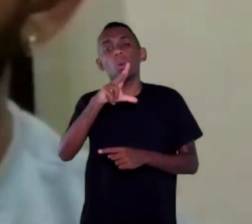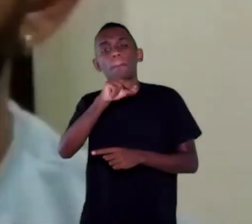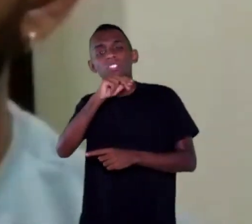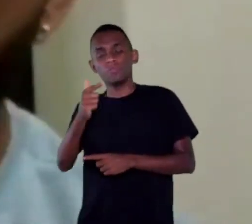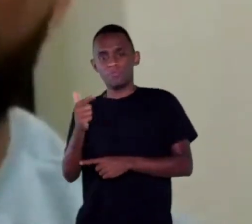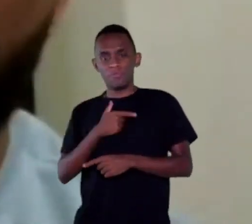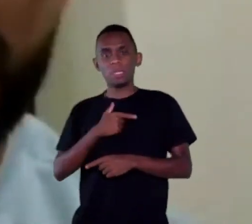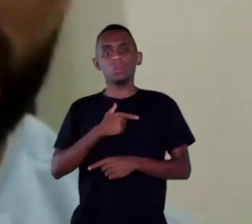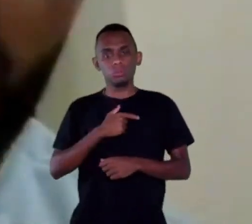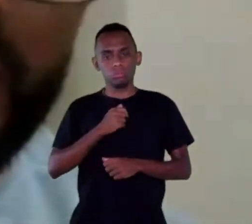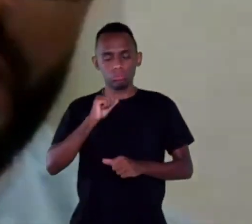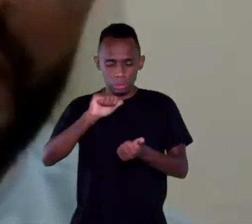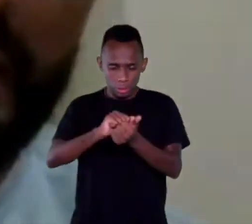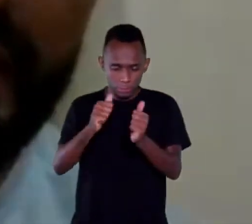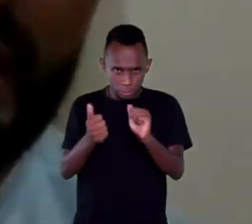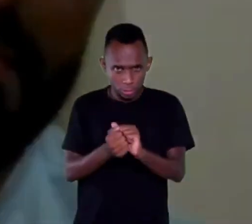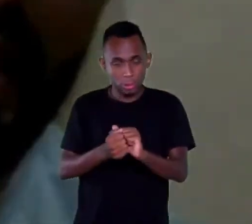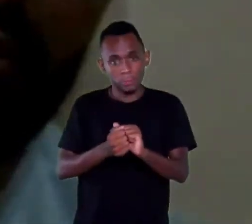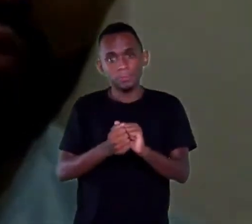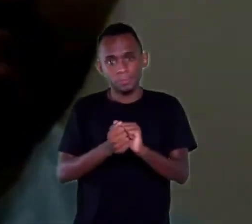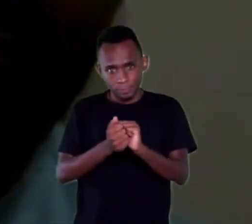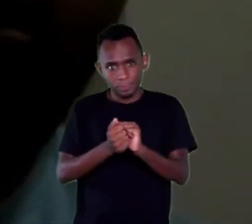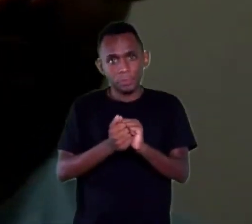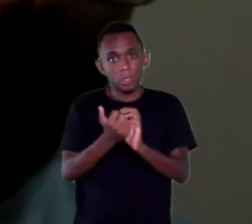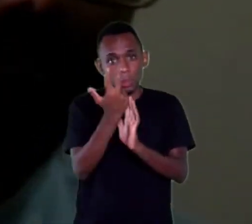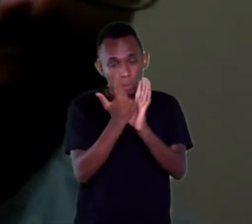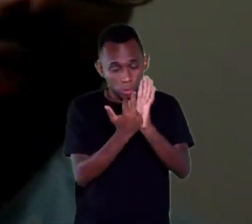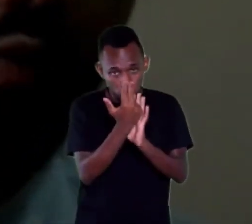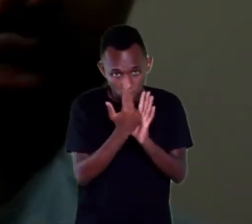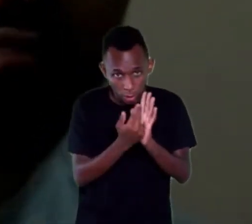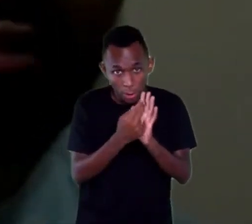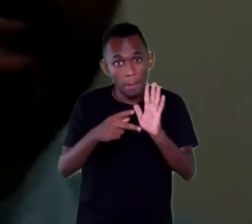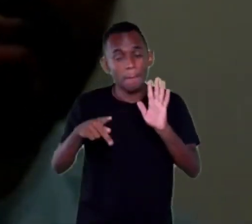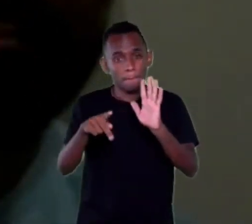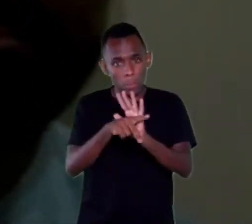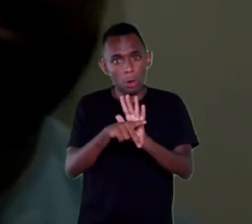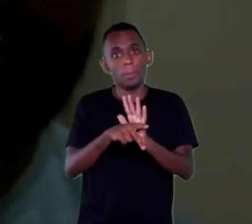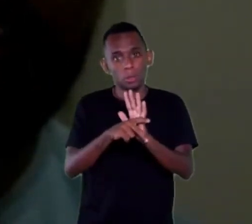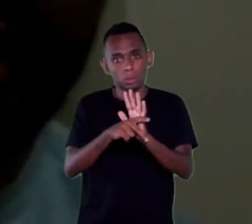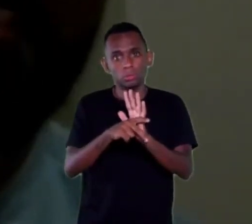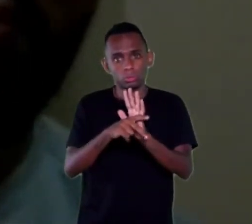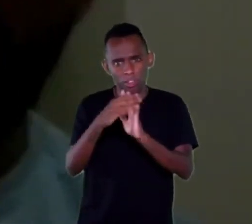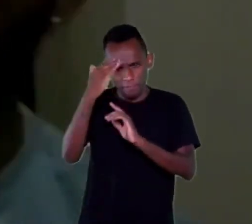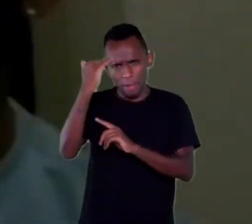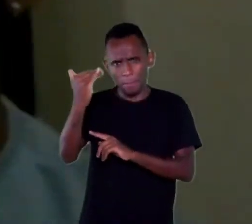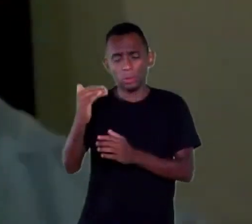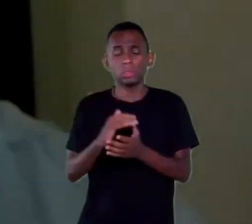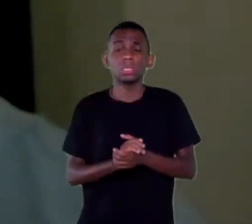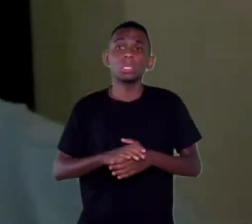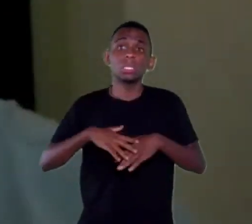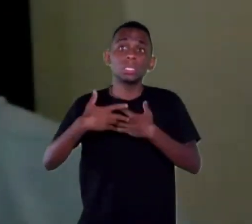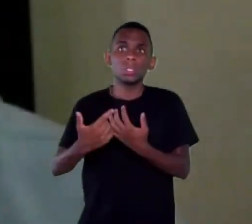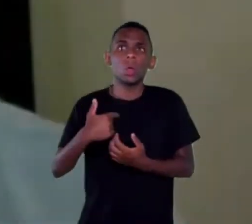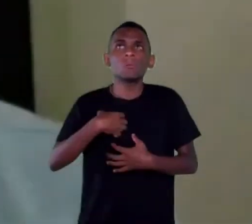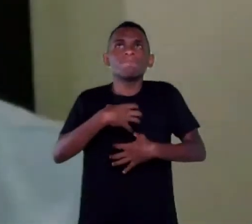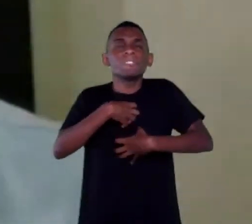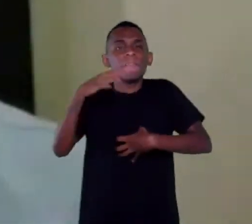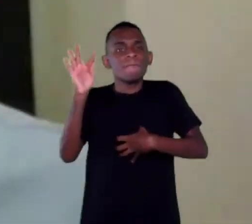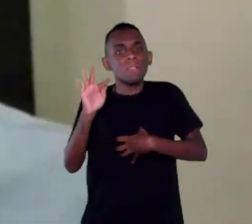foi ilustrado pelo Mauro de Souza, da equipe da Turma da Mônica, e é um livro que fiquei muito feliz com